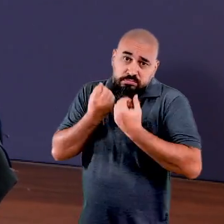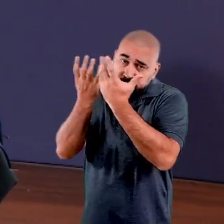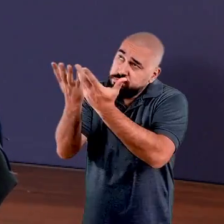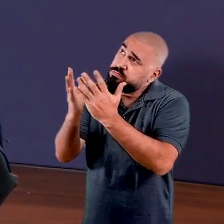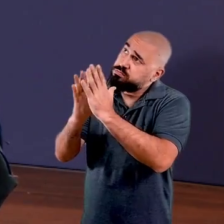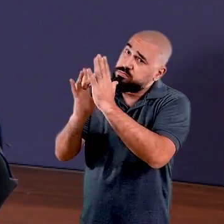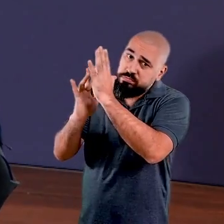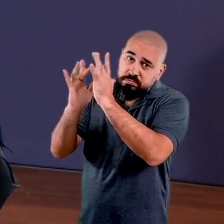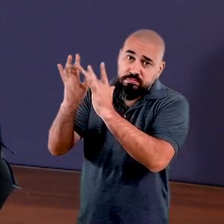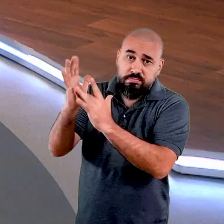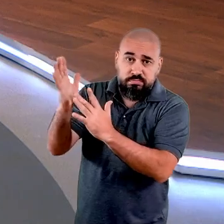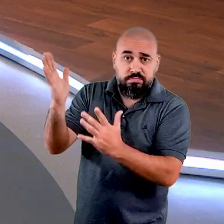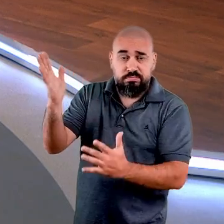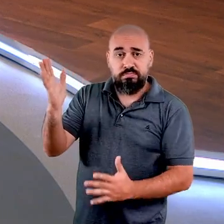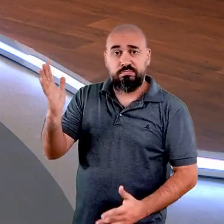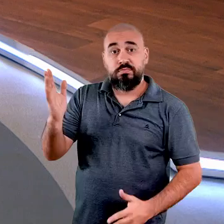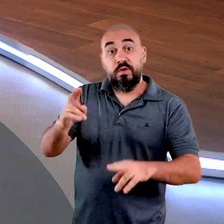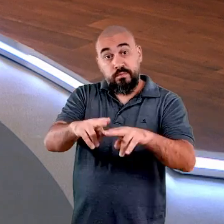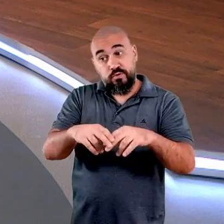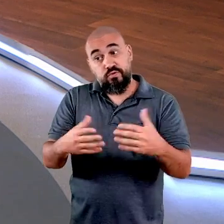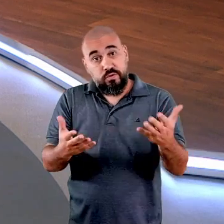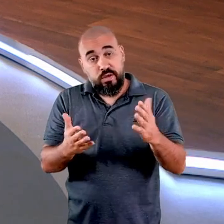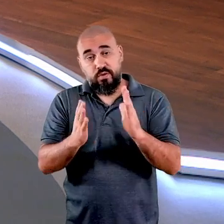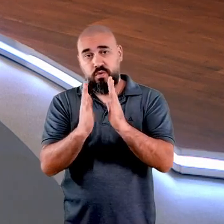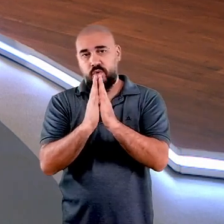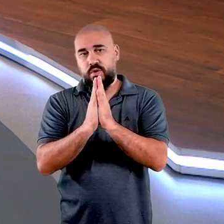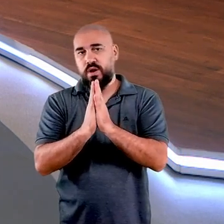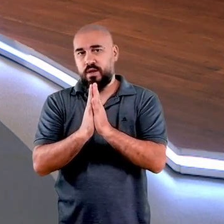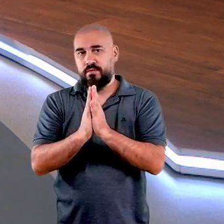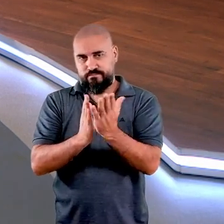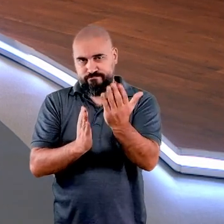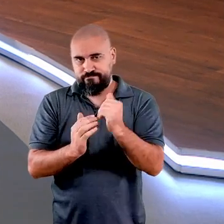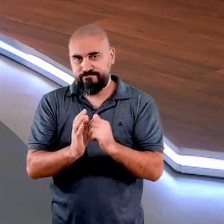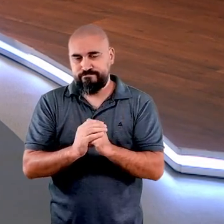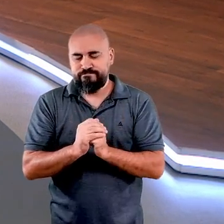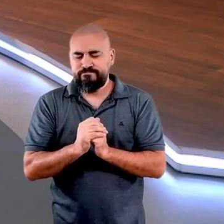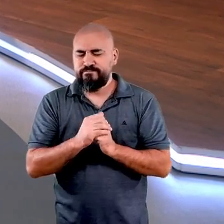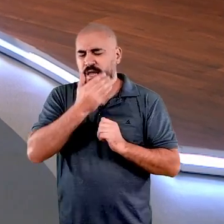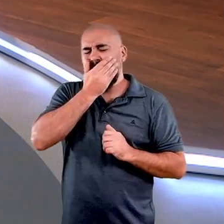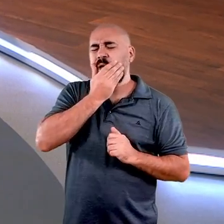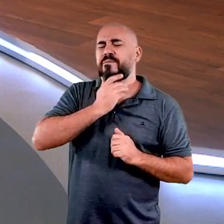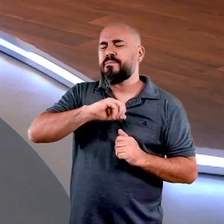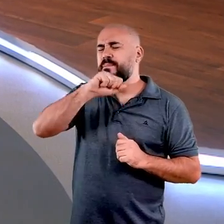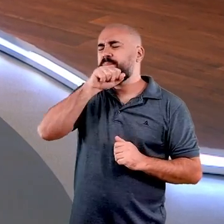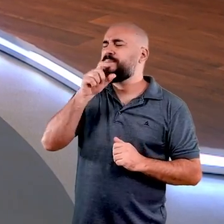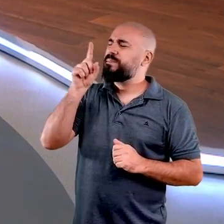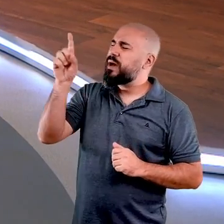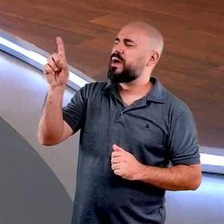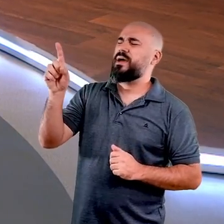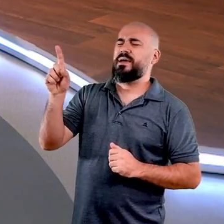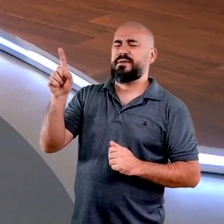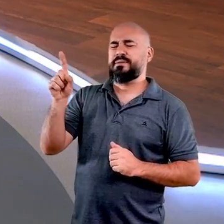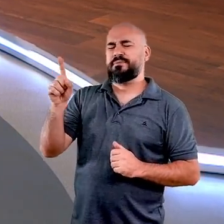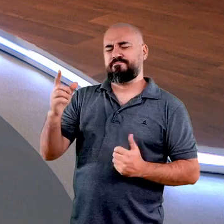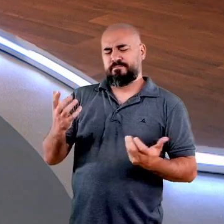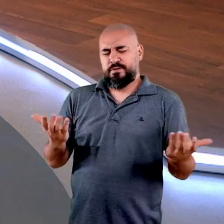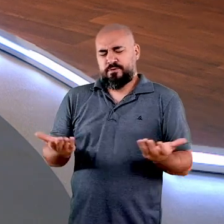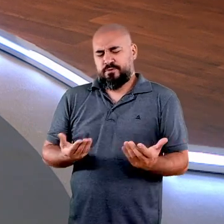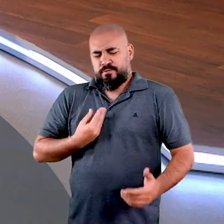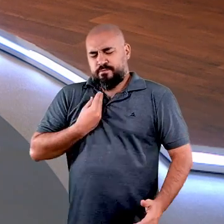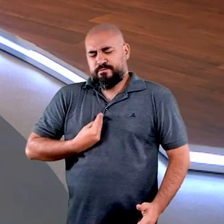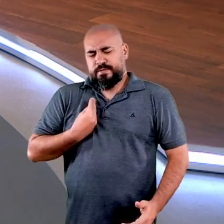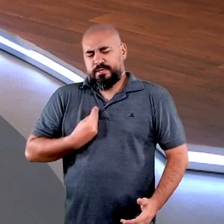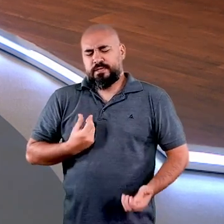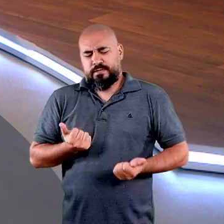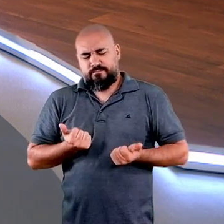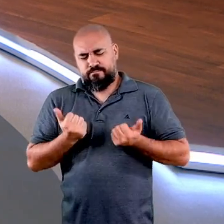você. Por isso eu quero nesse momento lhe convidar a orar comigo. Querido Pai, nesse momento eu entrego a vida de